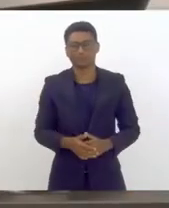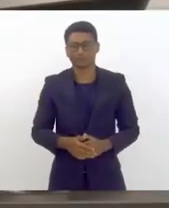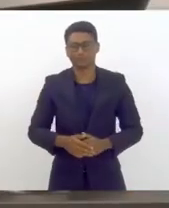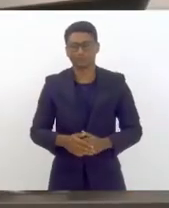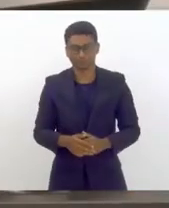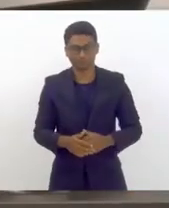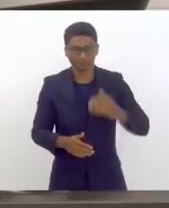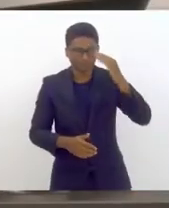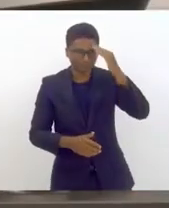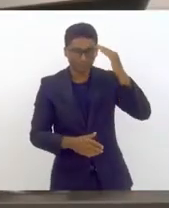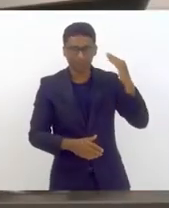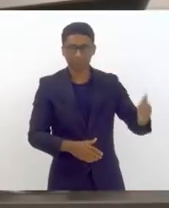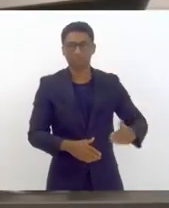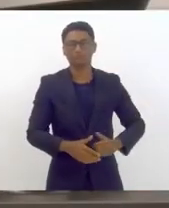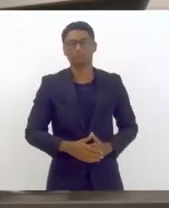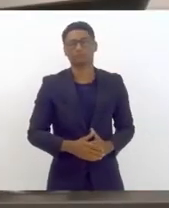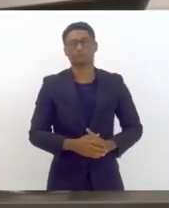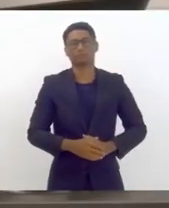Carlos Mink. A